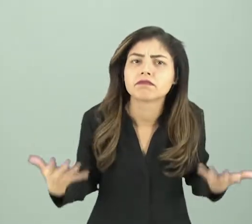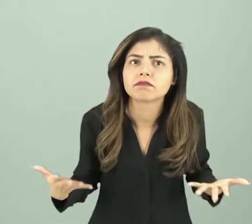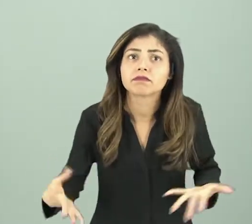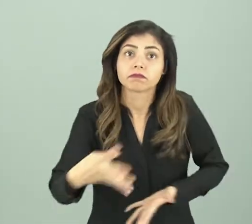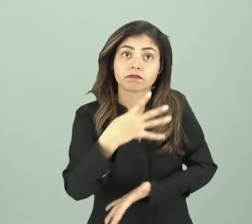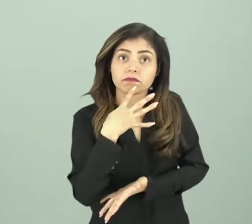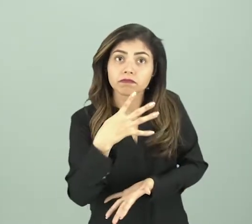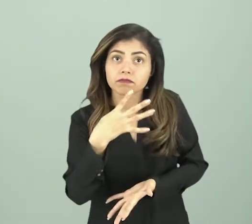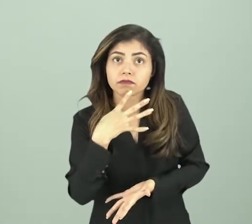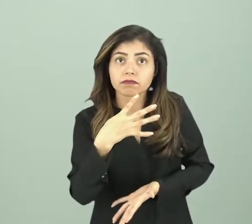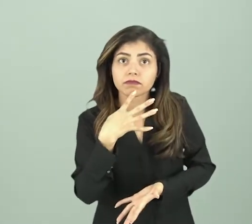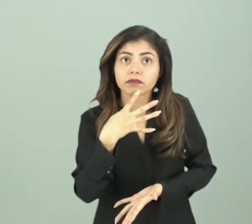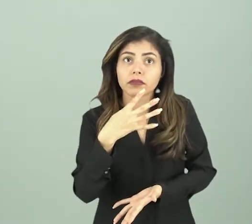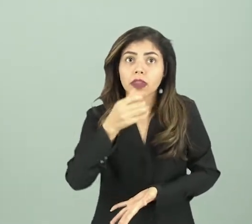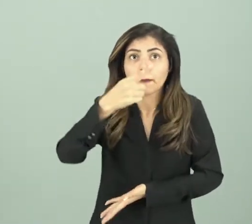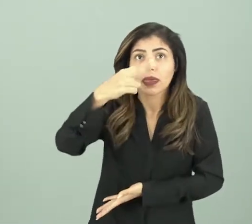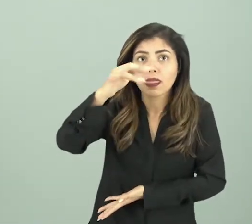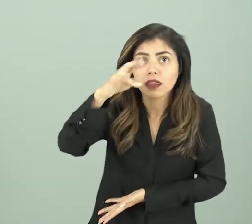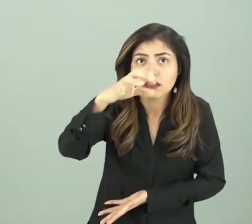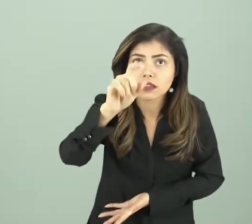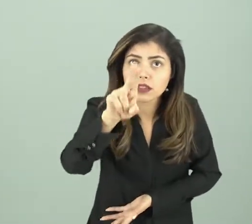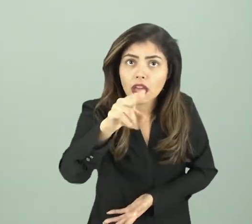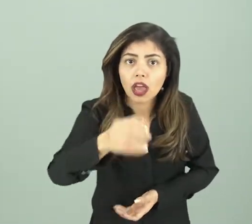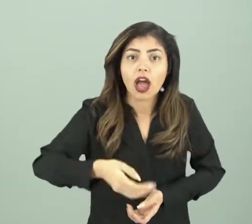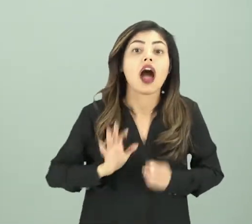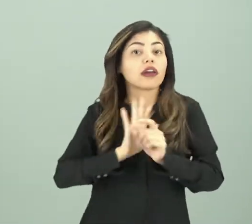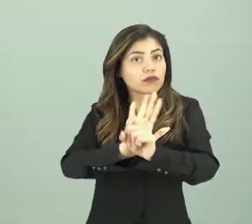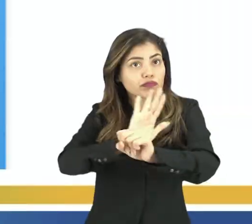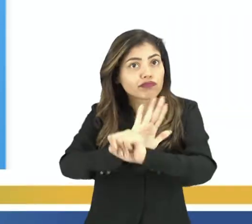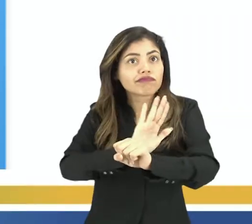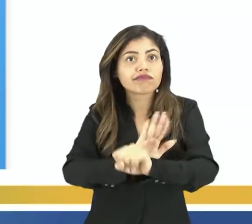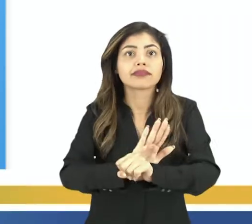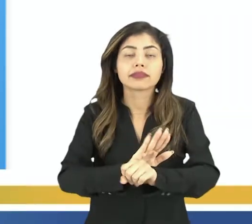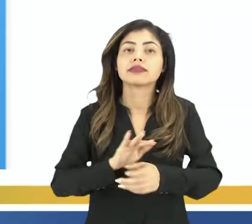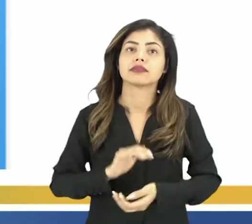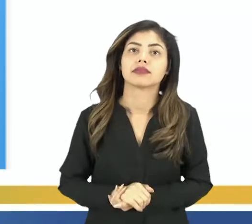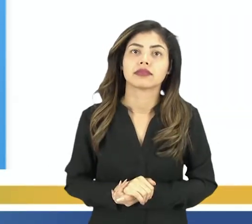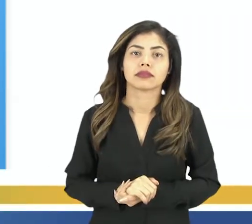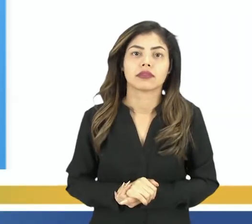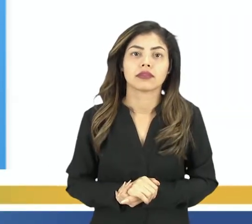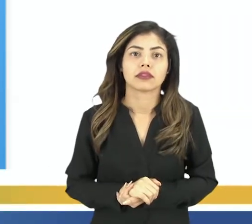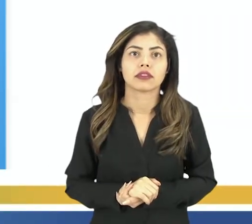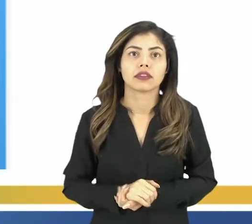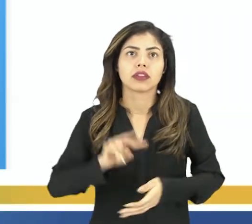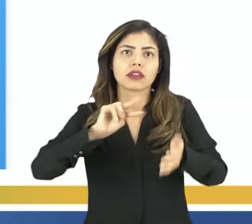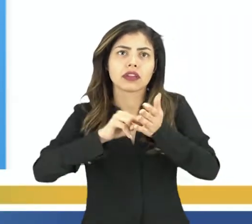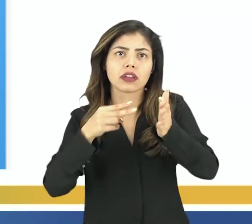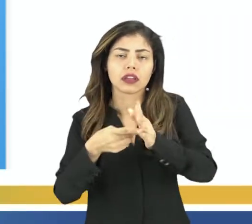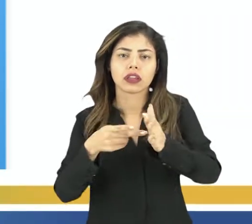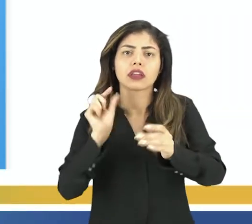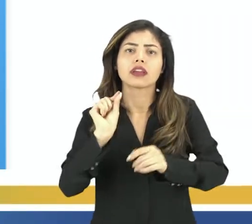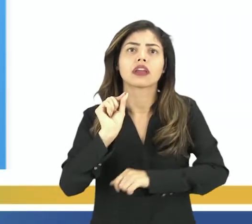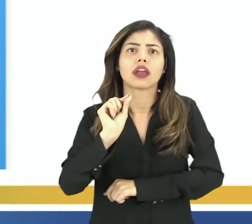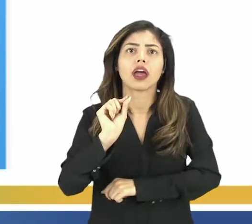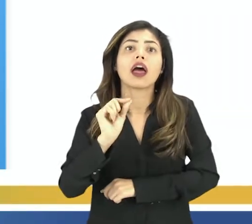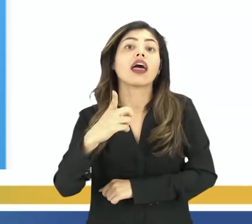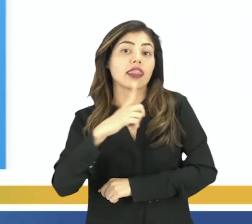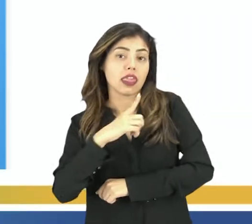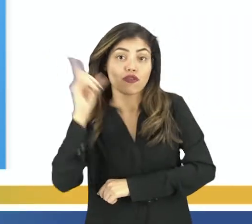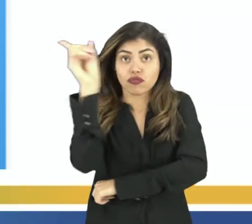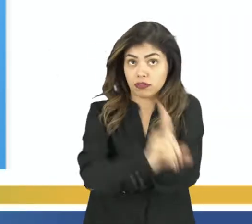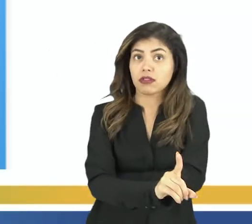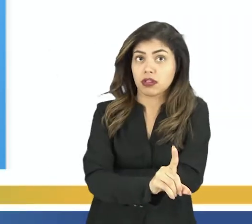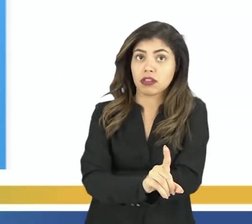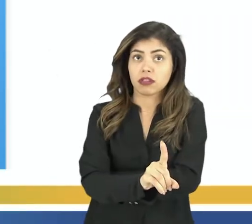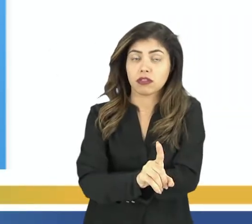É conhecer, pertencer, contribuir, que significa a garantia de